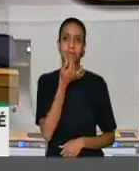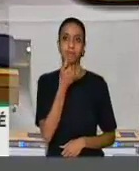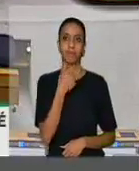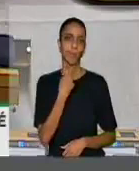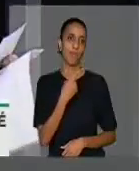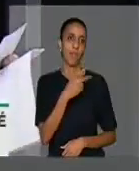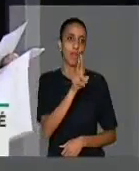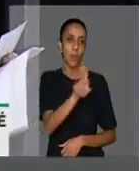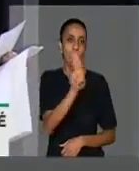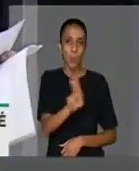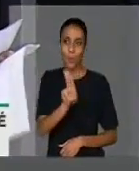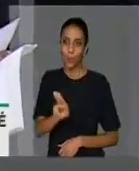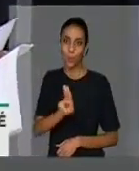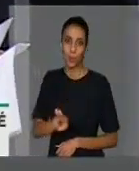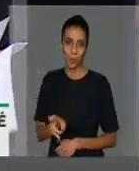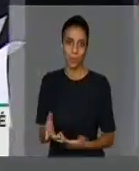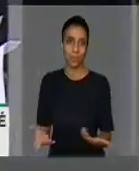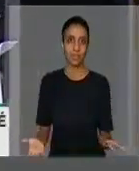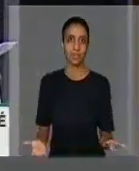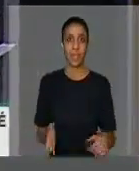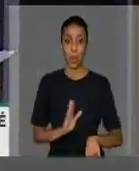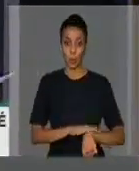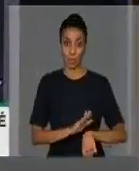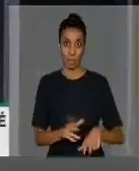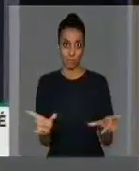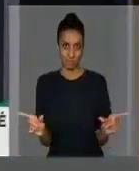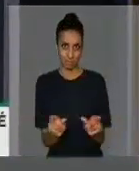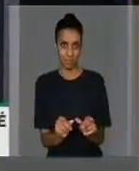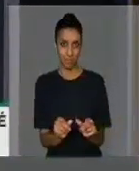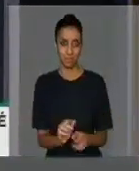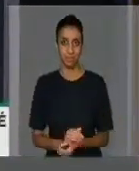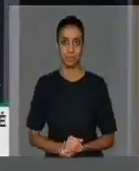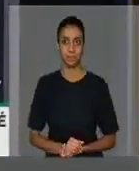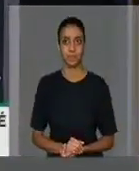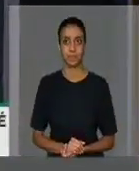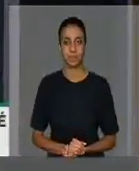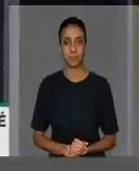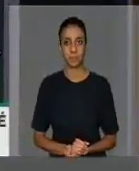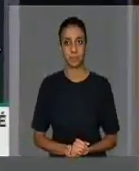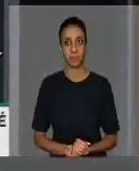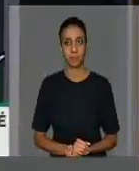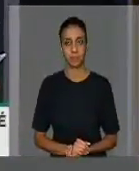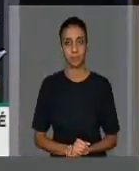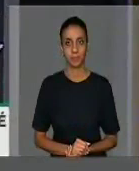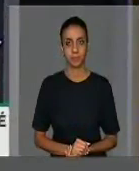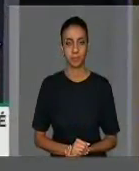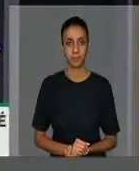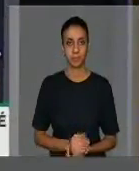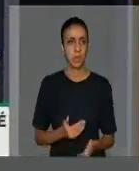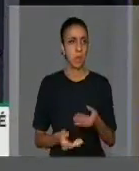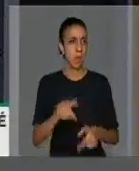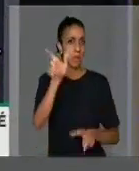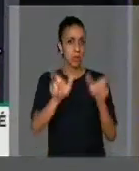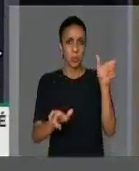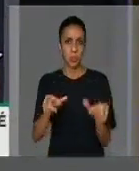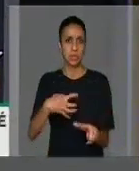nominar e economizar um pouco de tempo, dizer que é muito difícil para qualquer um de